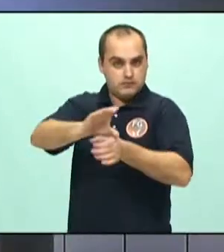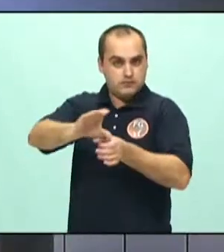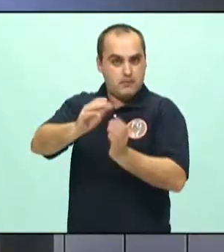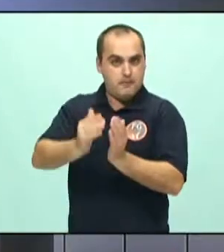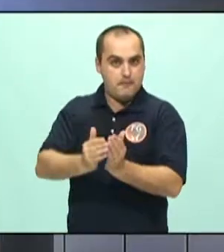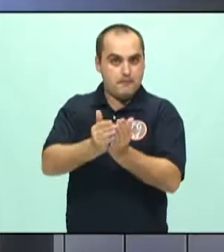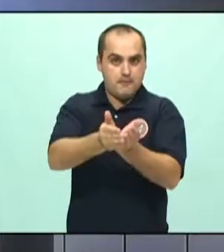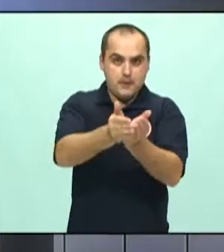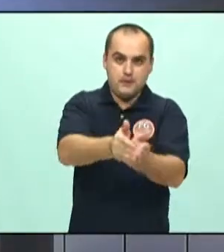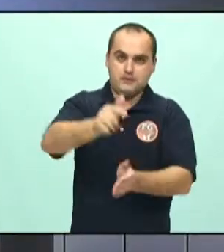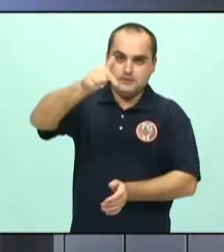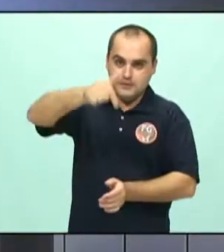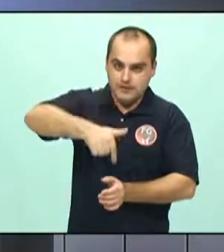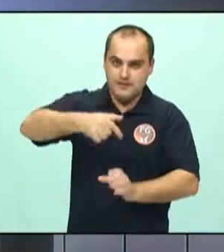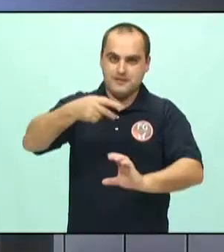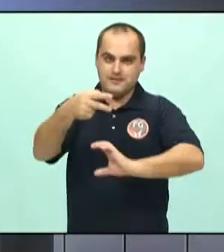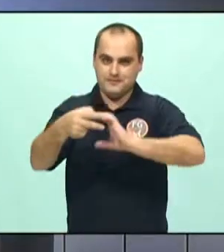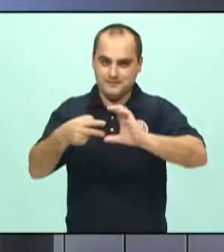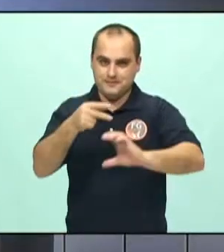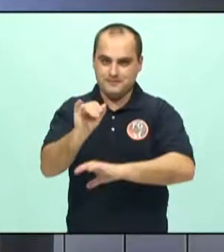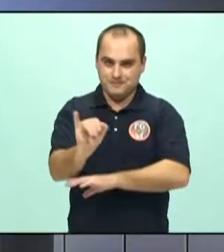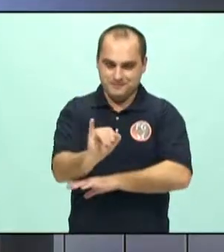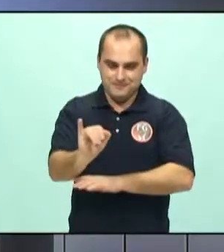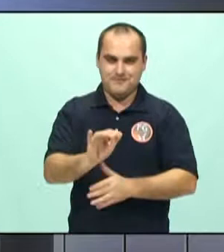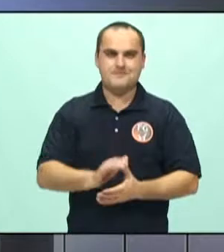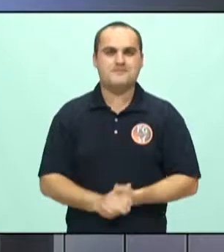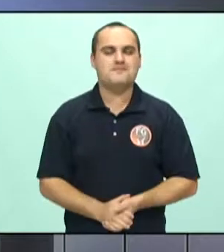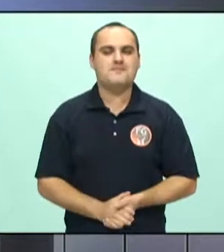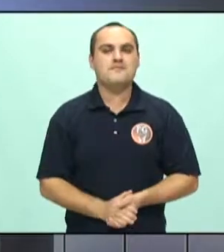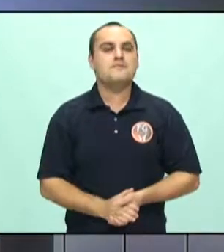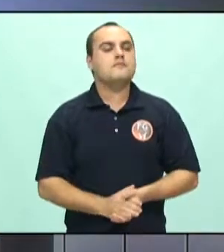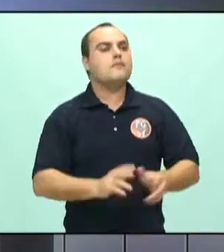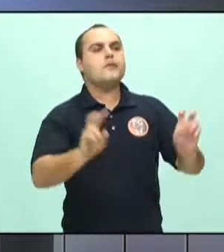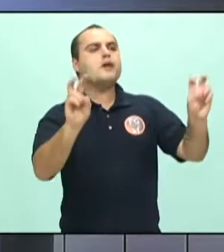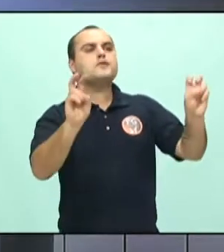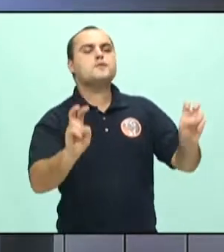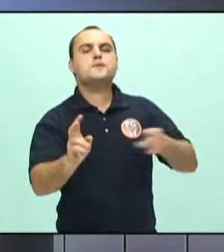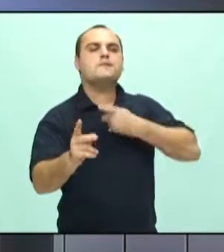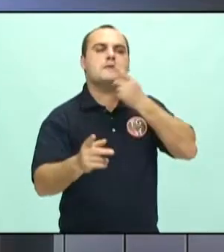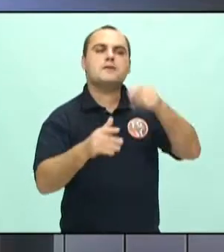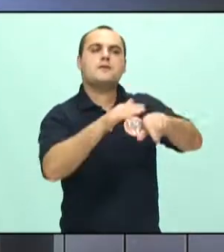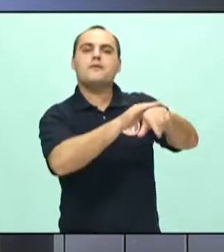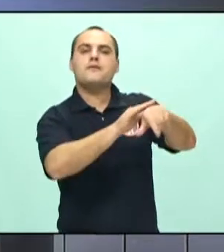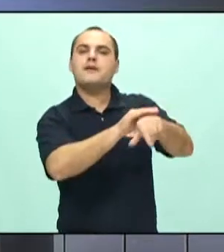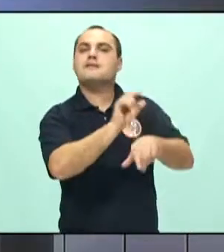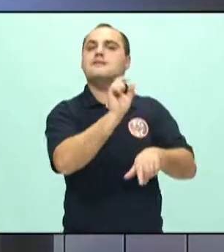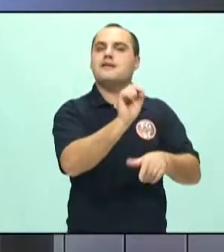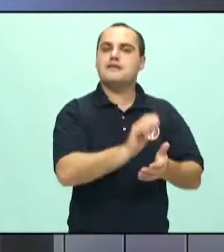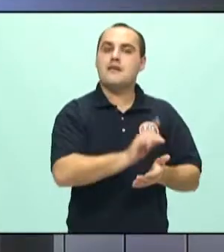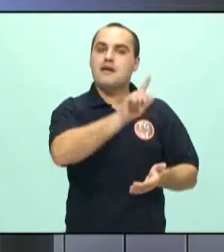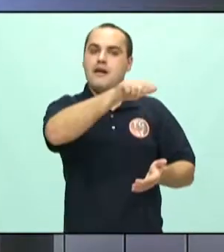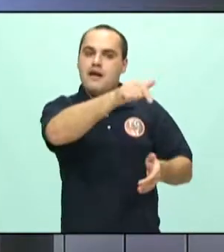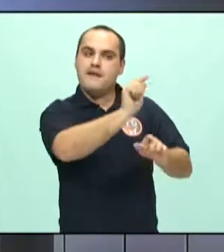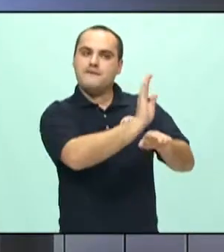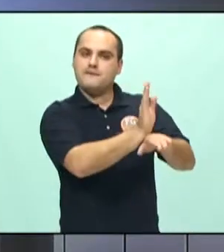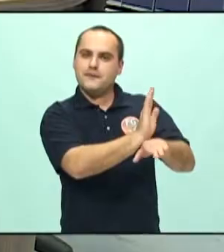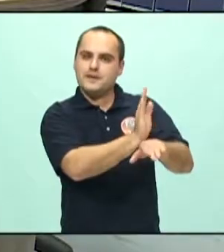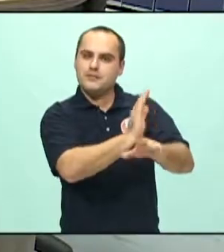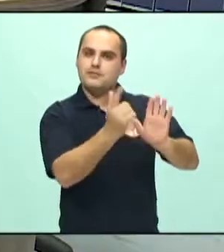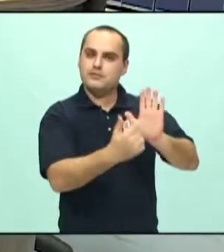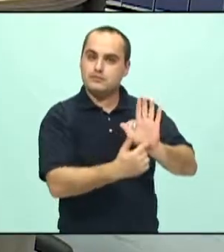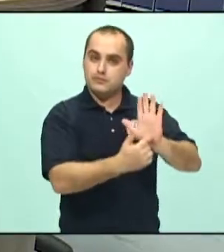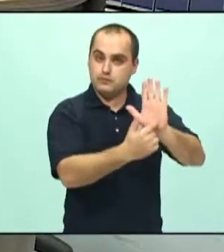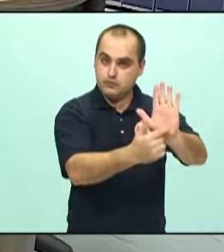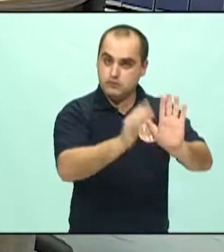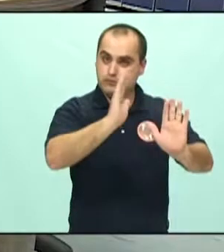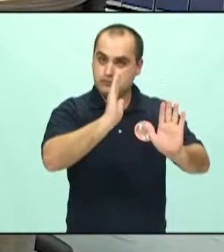Portuários e Autarquias da Câmara de Vereadores de Itajaí. Nós estamos falando a respeito do documentário exibido que teve estreia